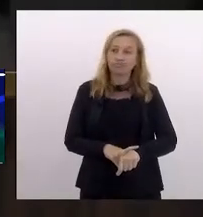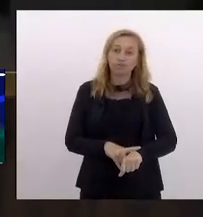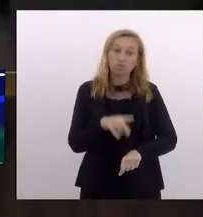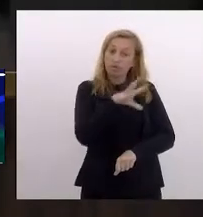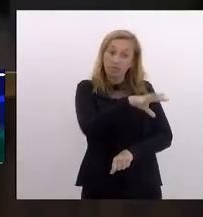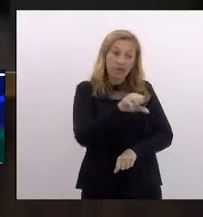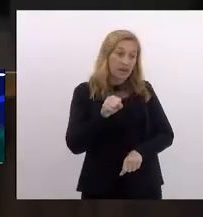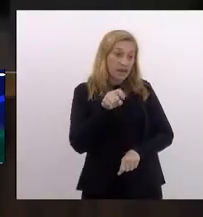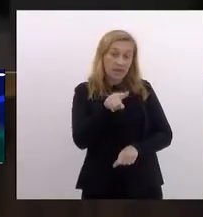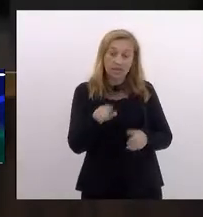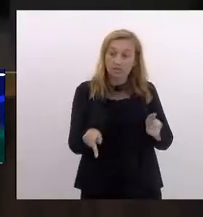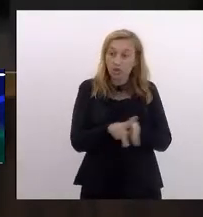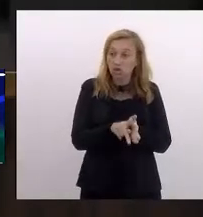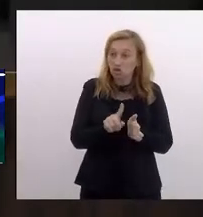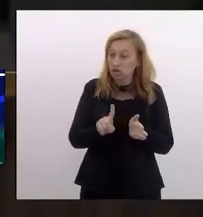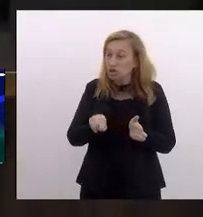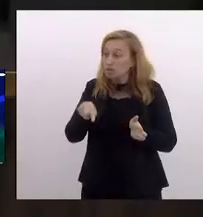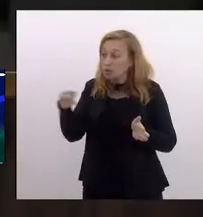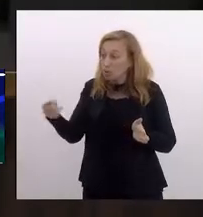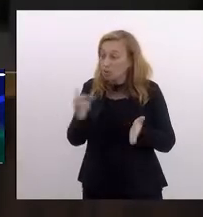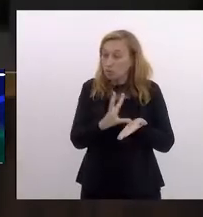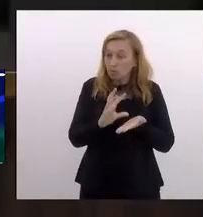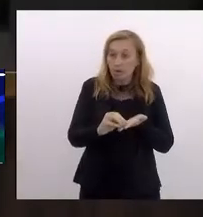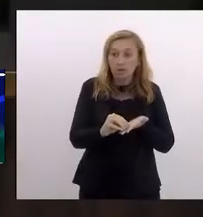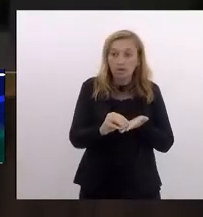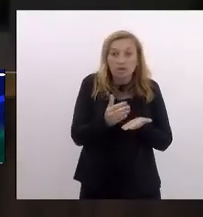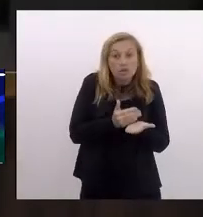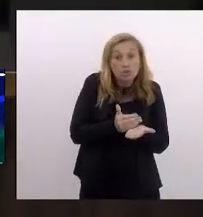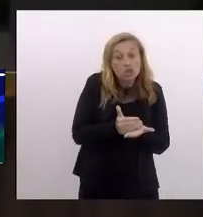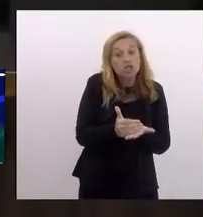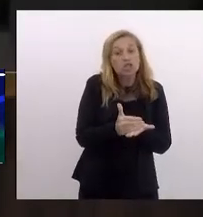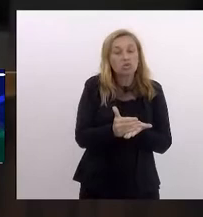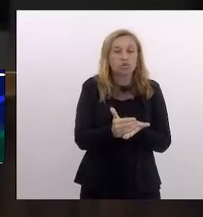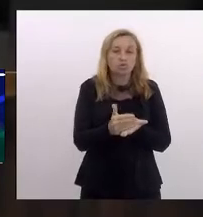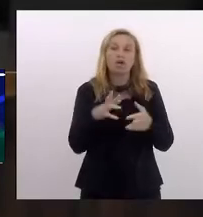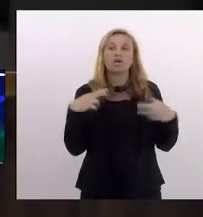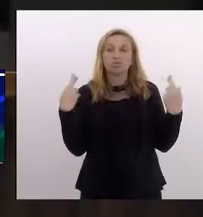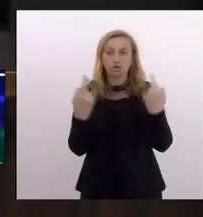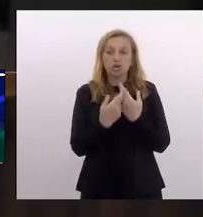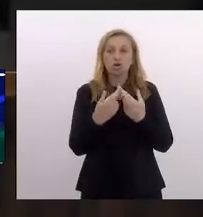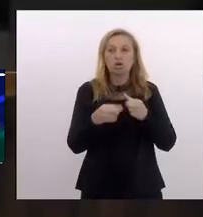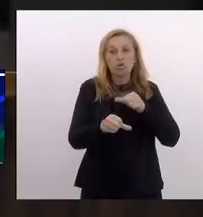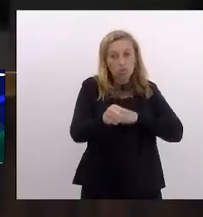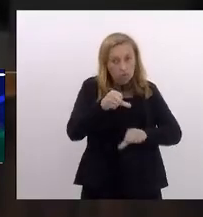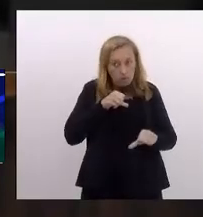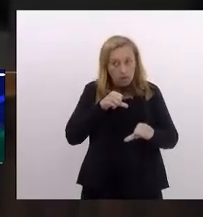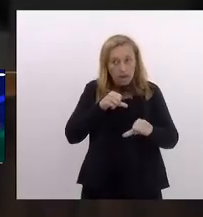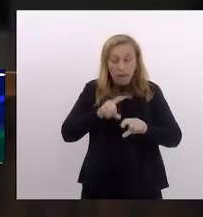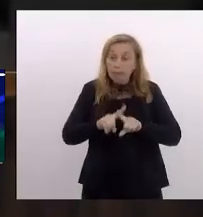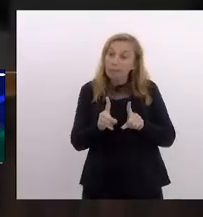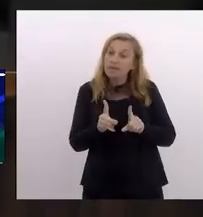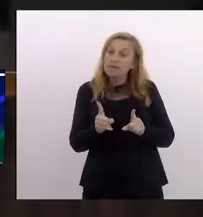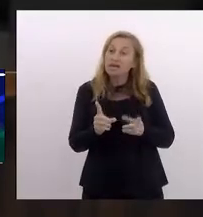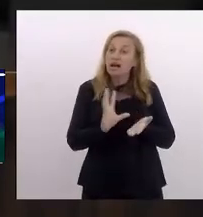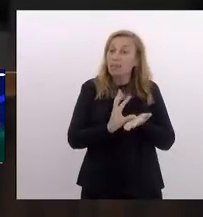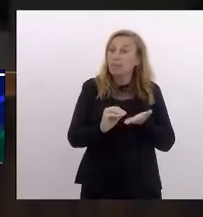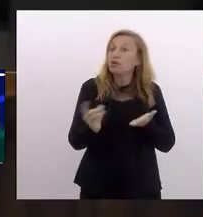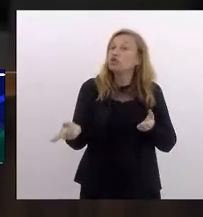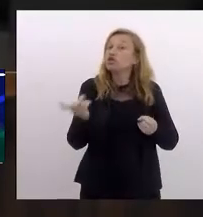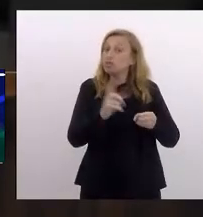projeto desse passar para outra porta sal você no início da sessão eu invertesse a pauta mas a falta já